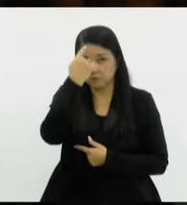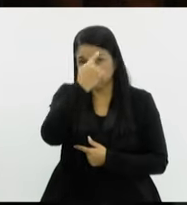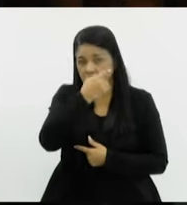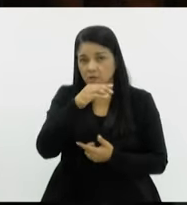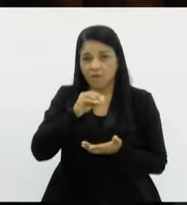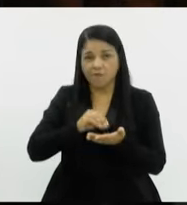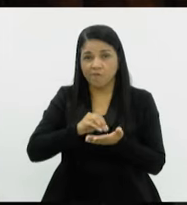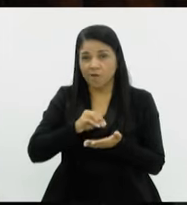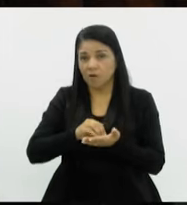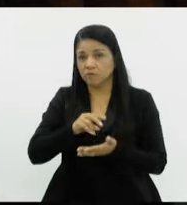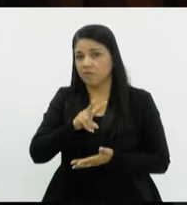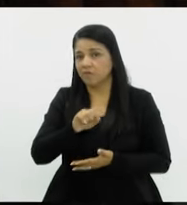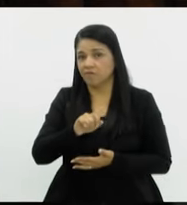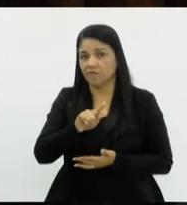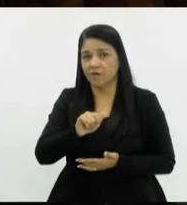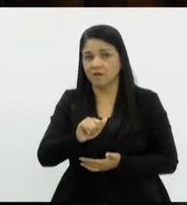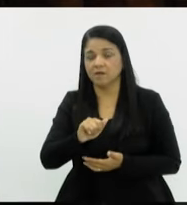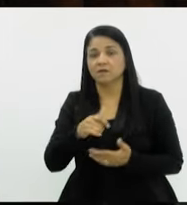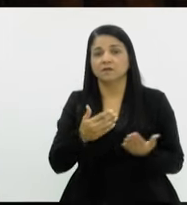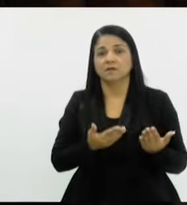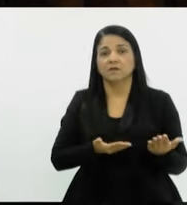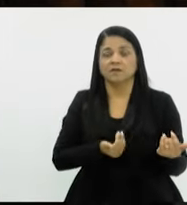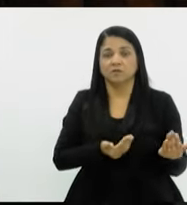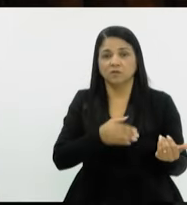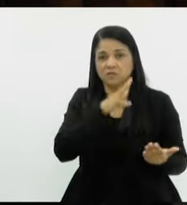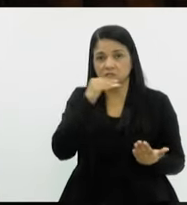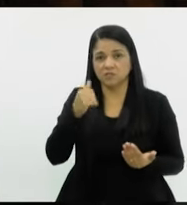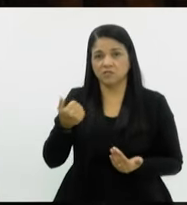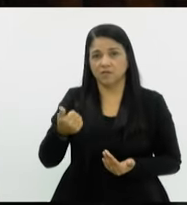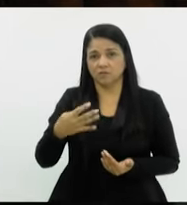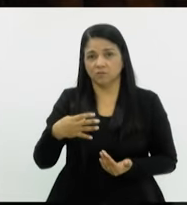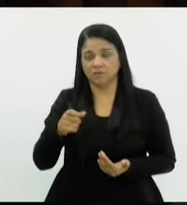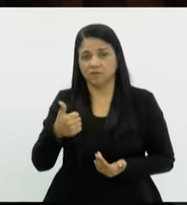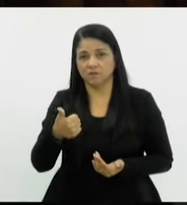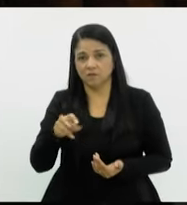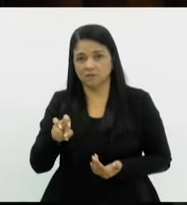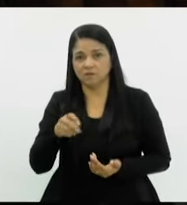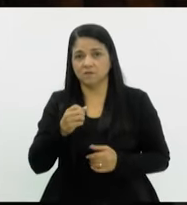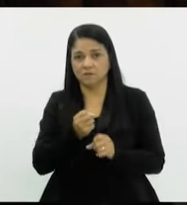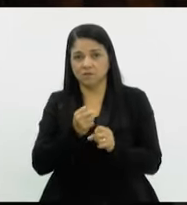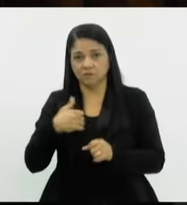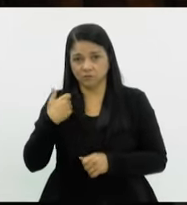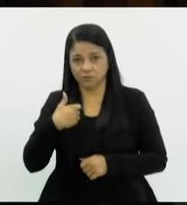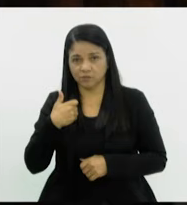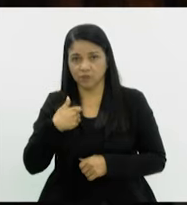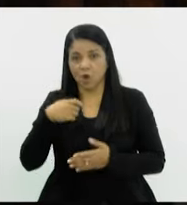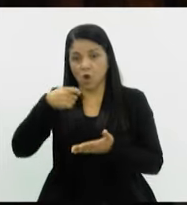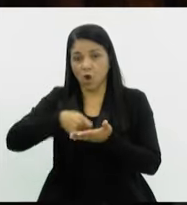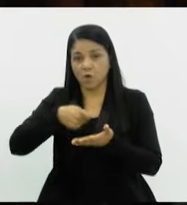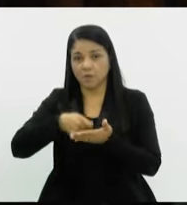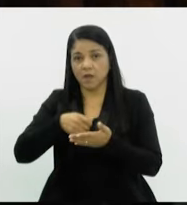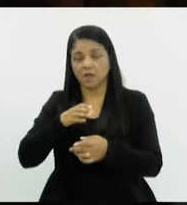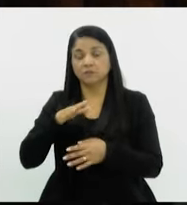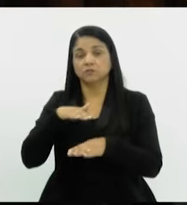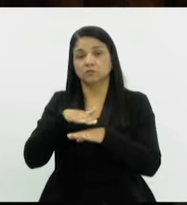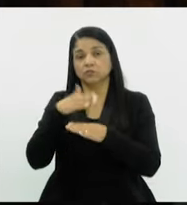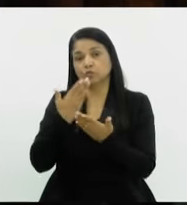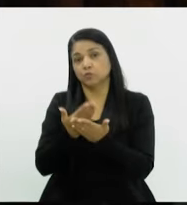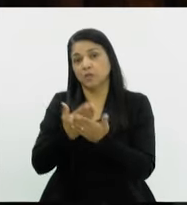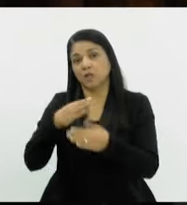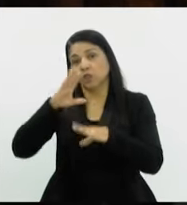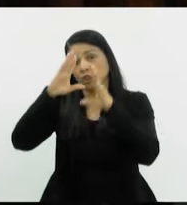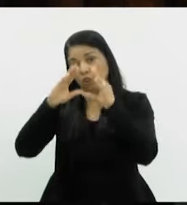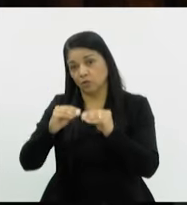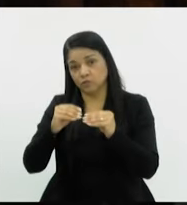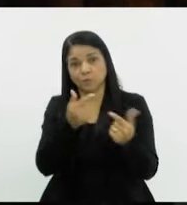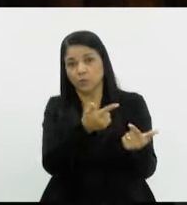falta de vaga e adolescentes de 14, 15 anos estão sendo obrigados a estudar no turno da noite porque